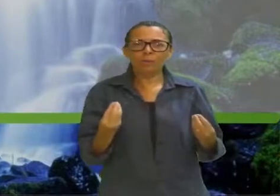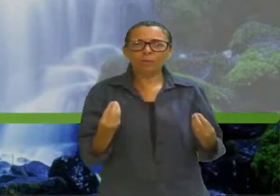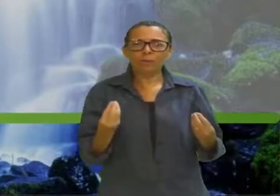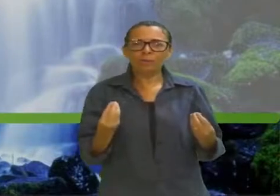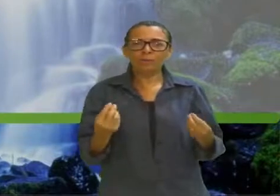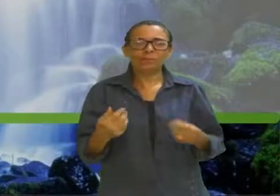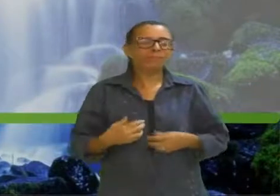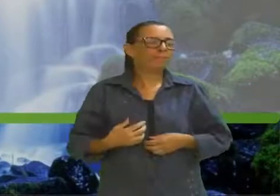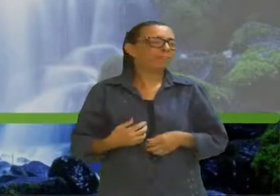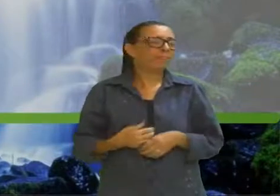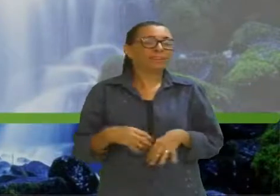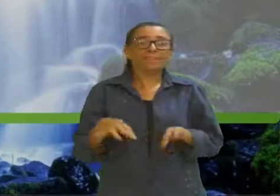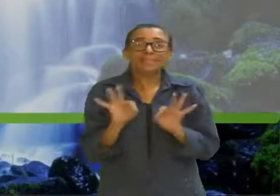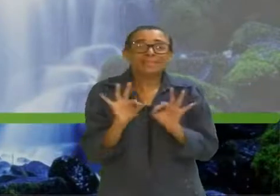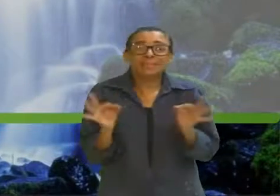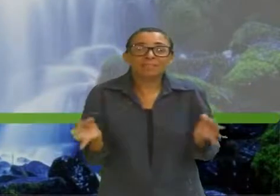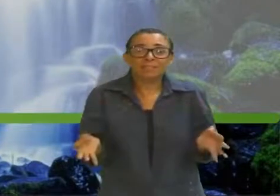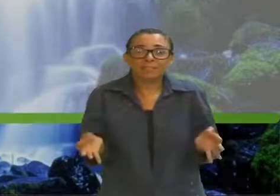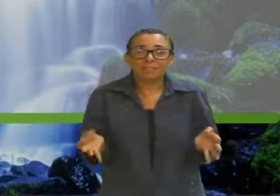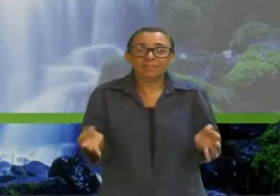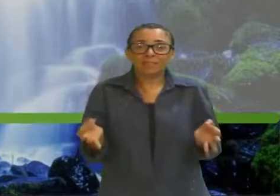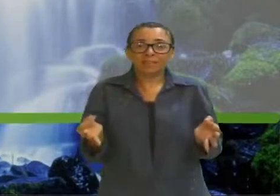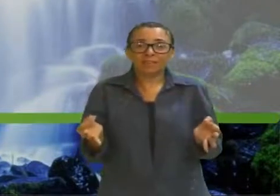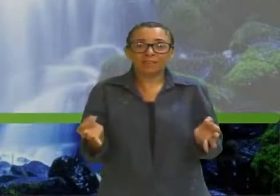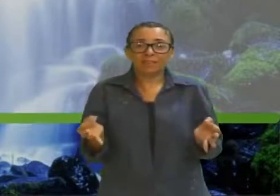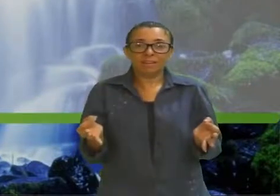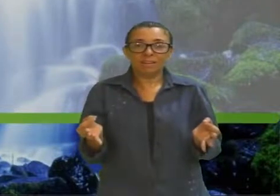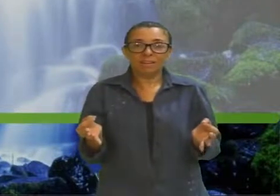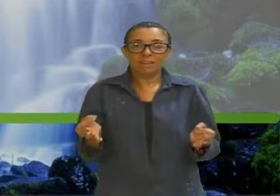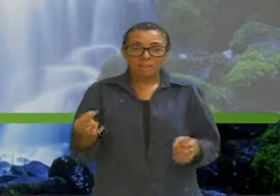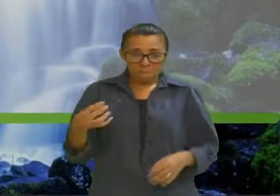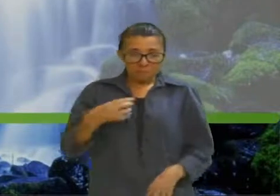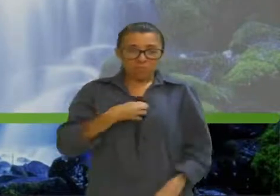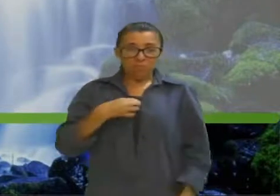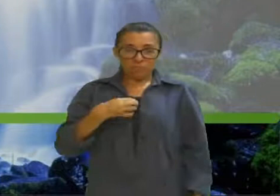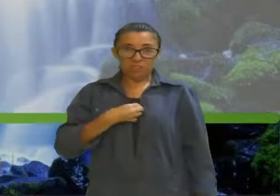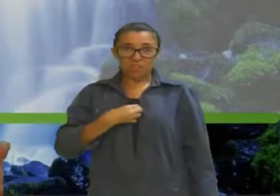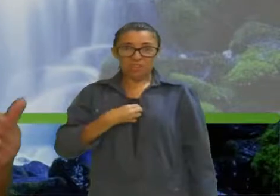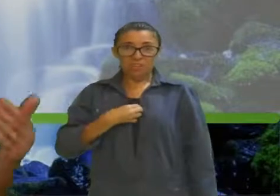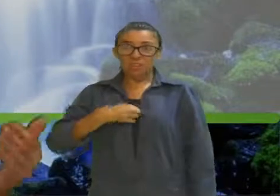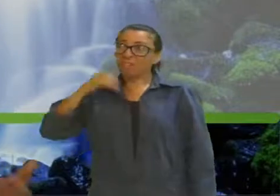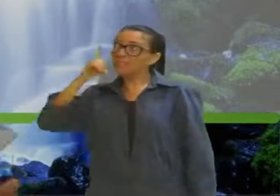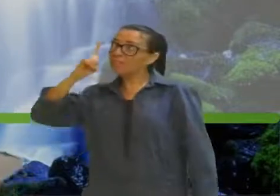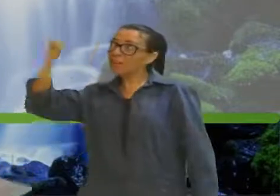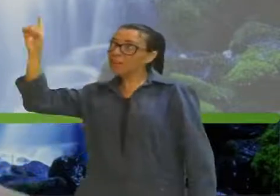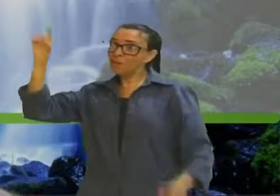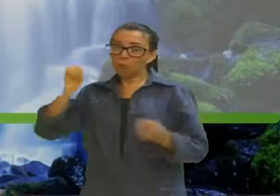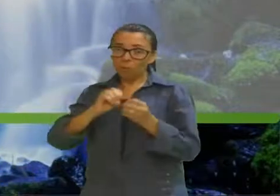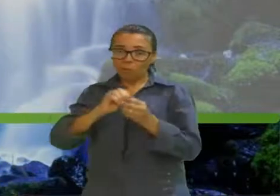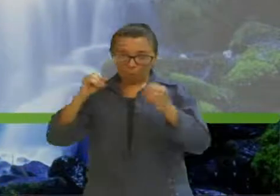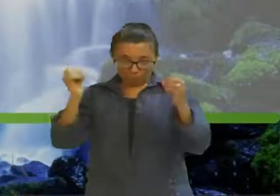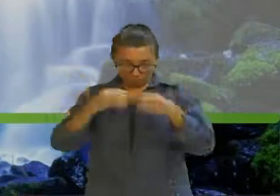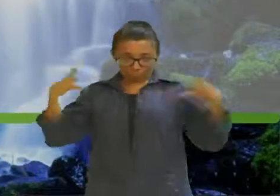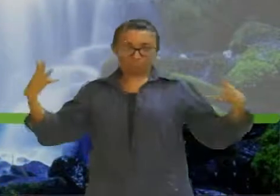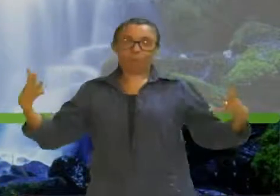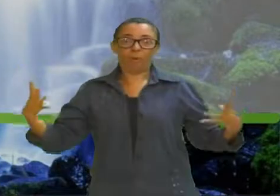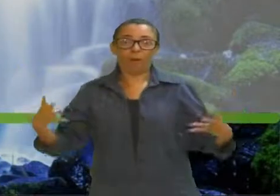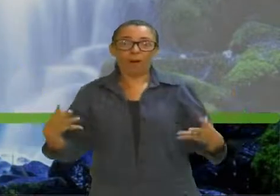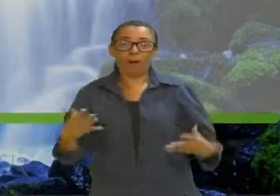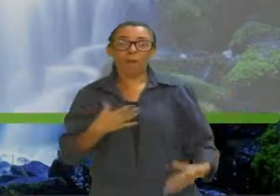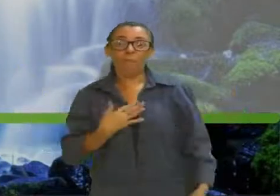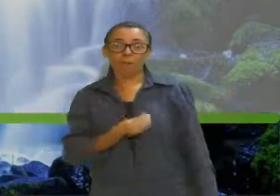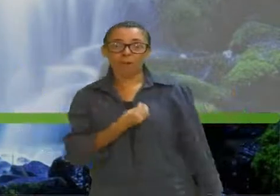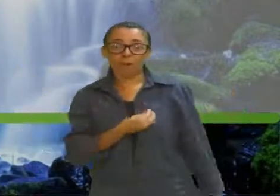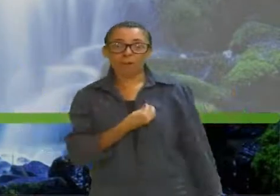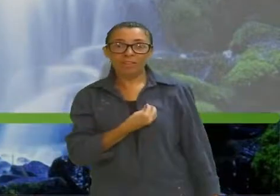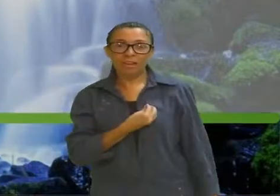Deus quer que nós venhamos a obedecer a sua vontade. Então nós precisamos conhecer qual que é a vontade de Deus. E neste